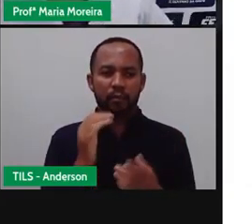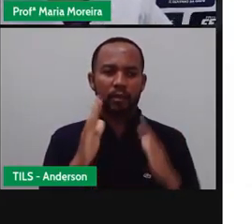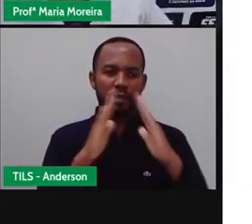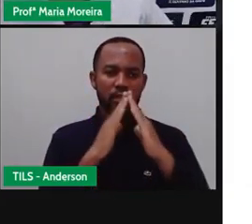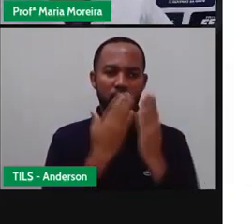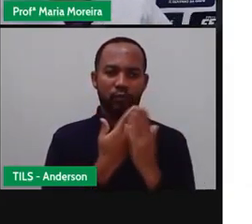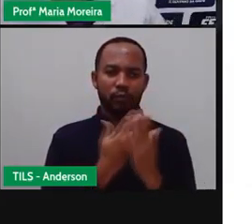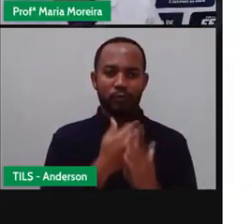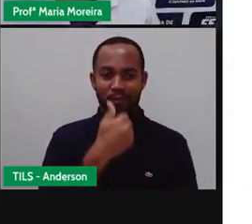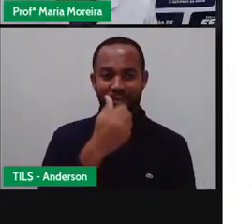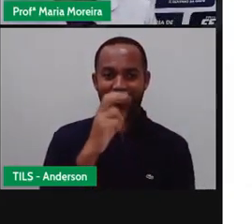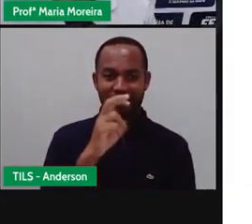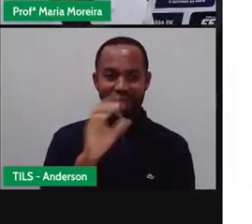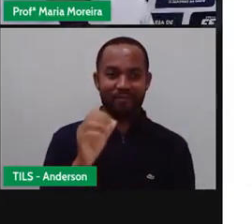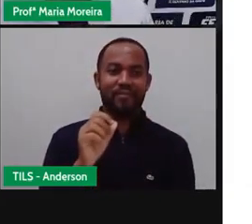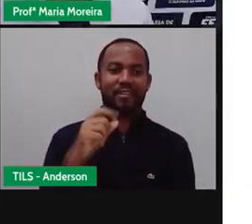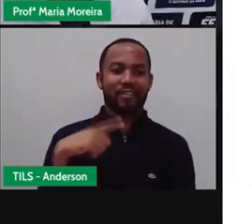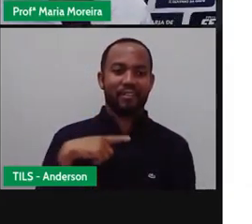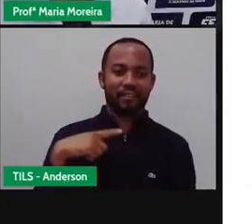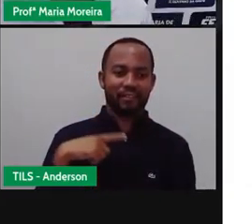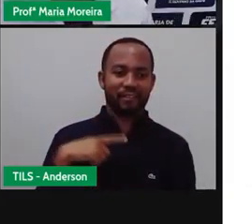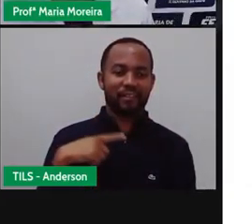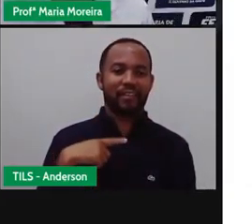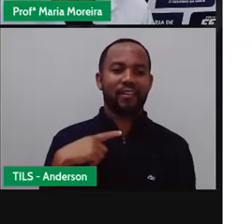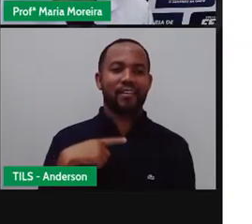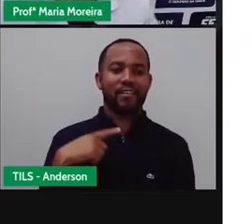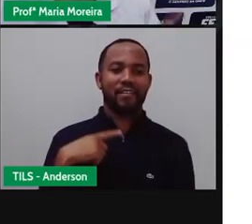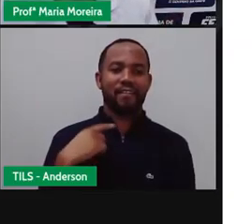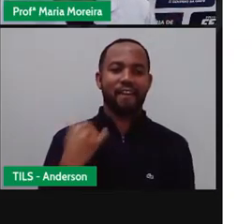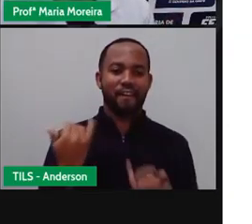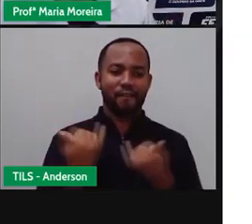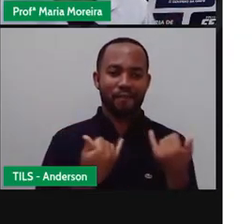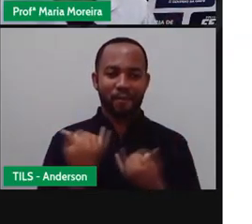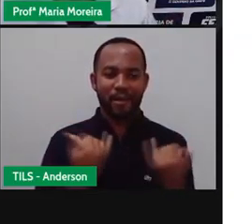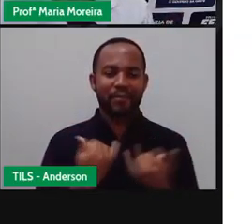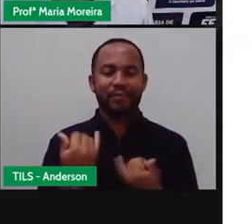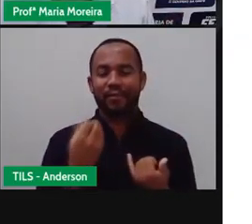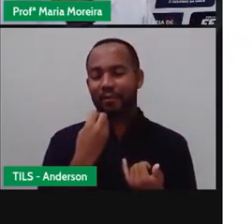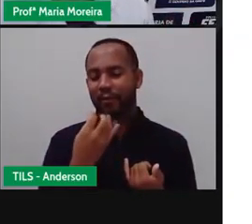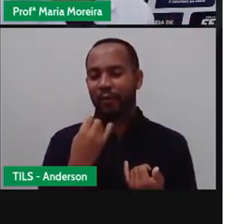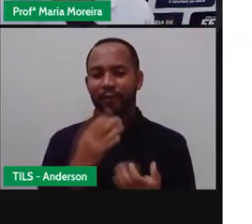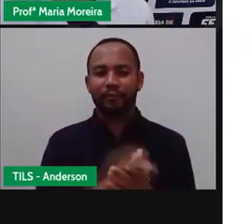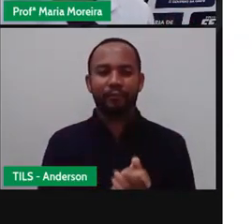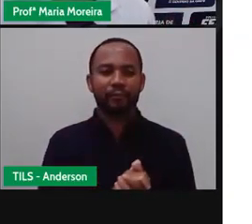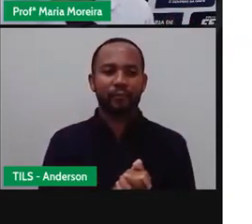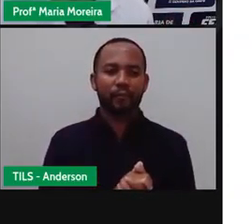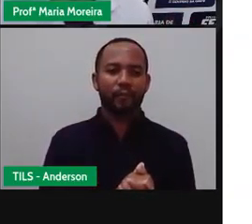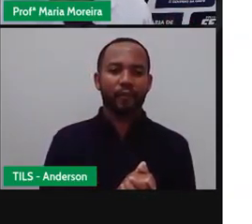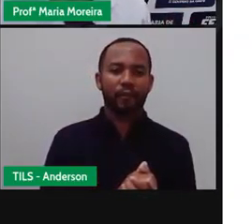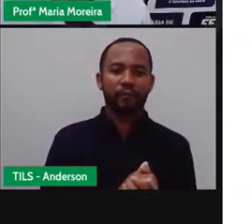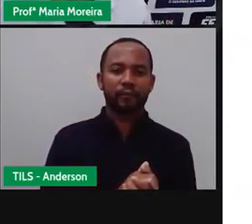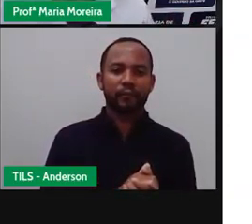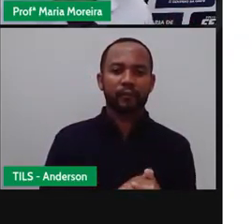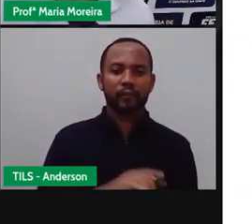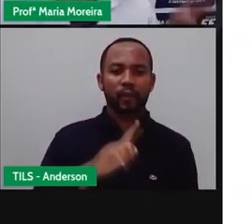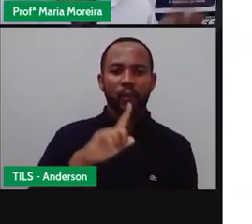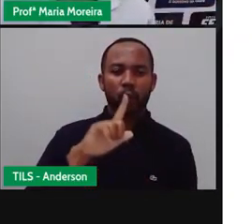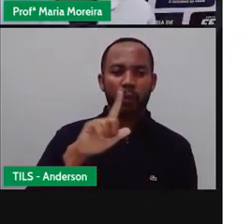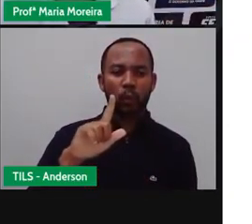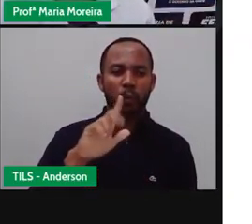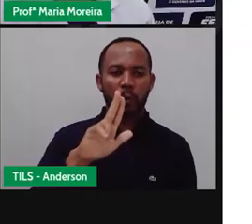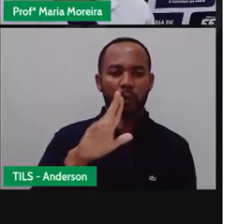muito boa, viu, Anderson? É bolo, é dica de cinema, tá, o negócio aqui tá uma maravilha. Lucas, né, o intruso no formigueiro, vocês